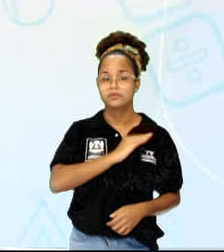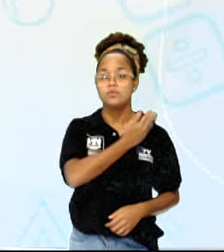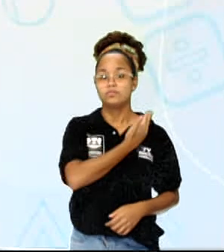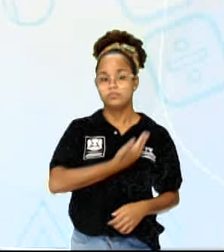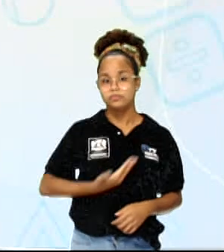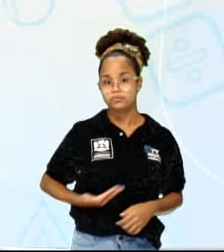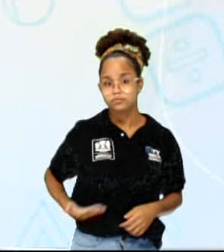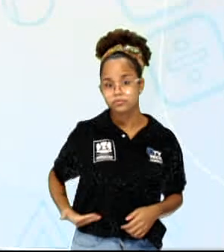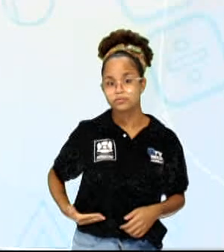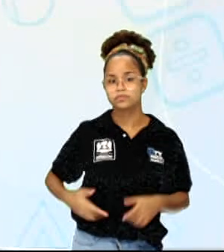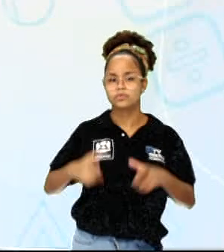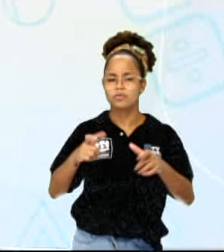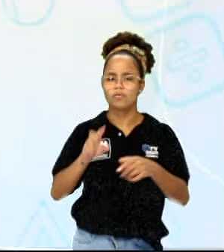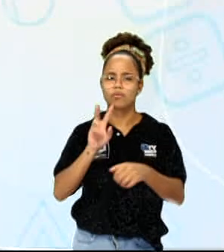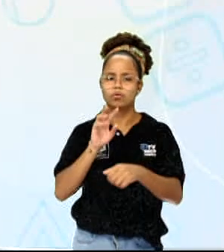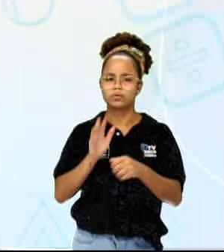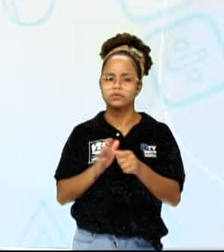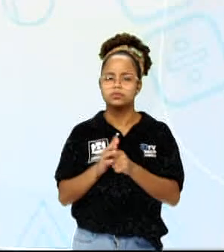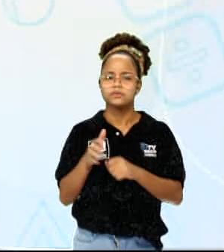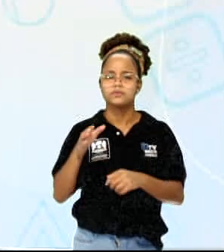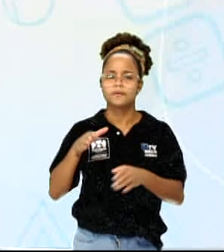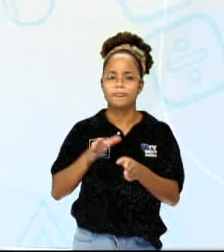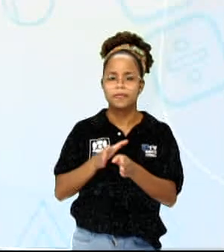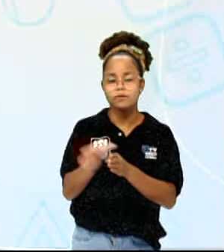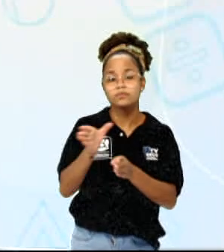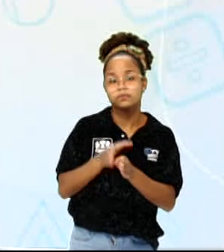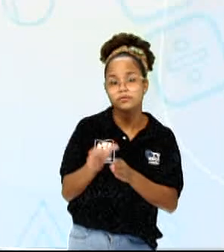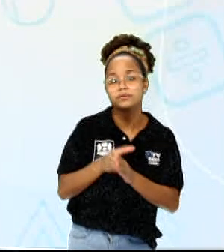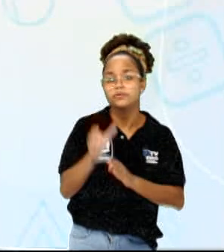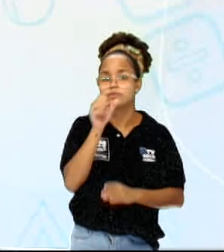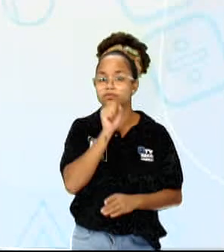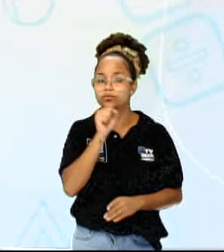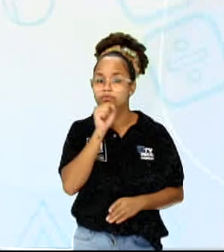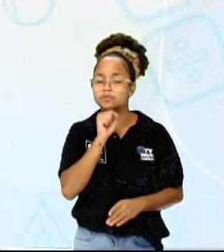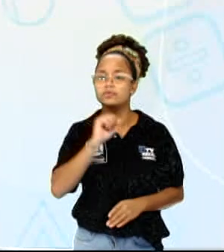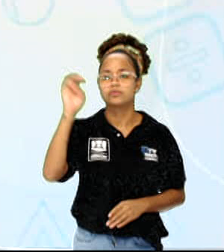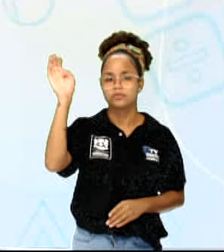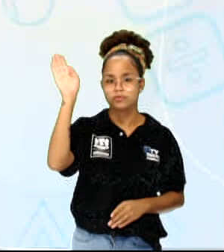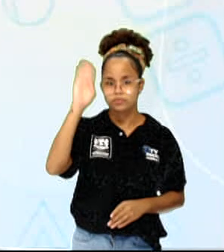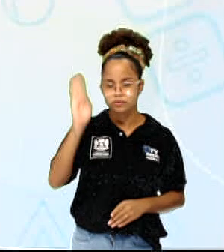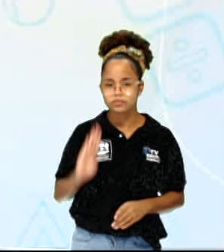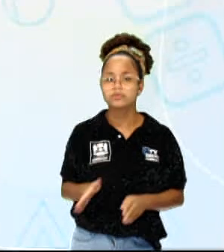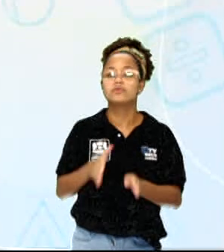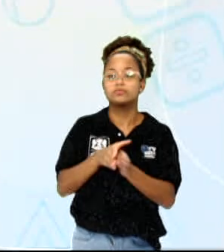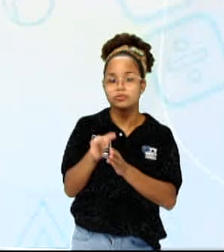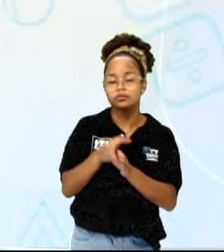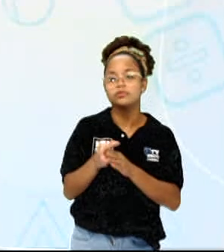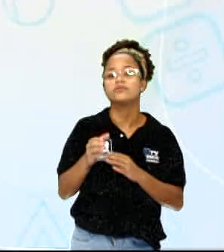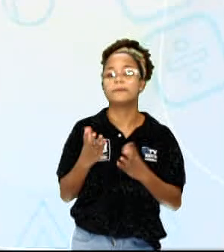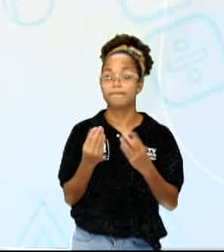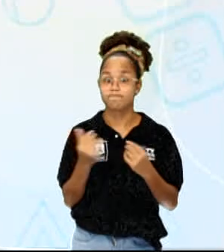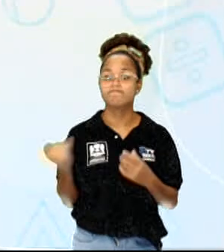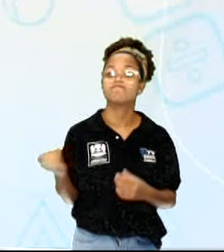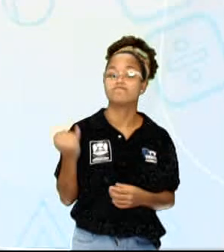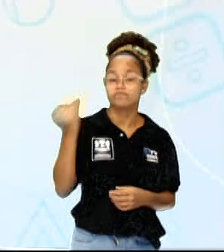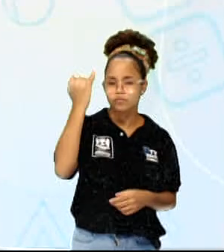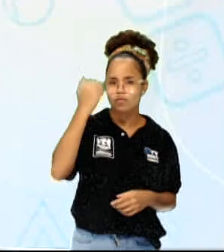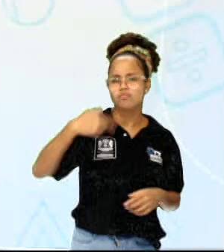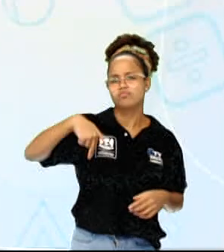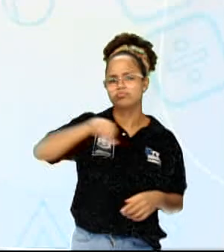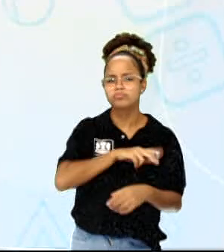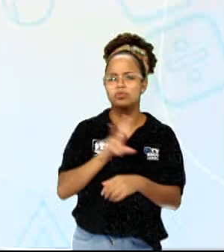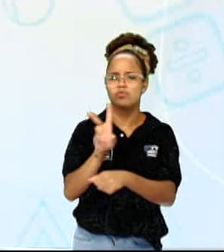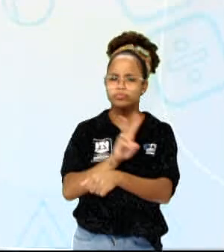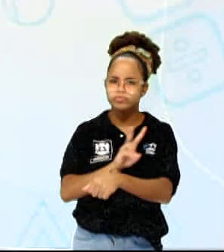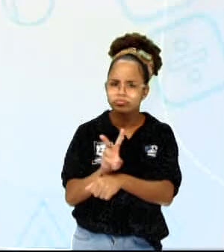do Idoso, Conselho Estadual do Idoso e Conselho Nacional do Idoso. É importante nós cuidarmos dos